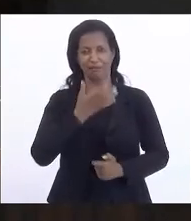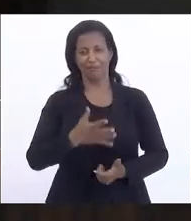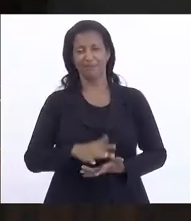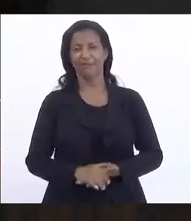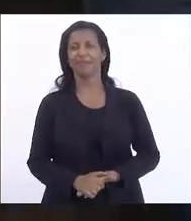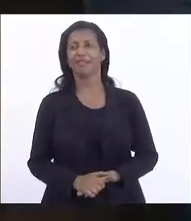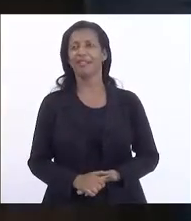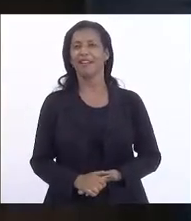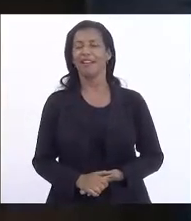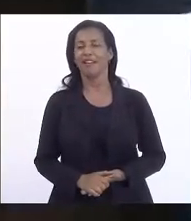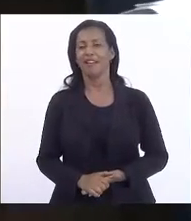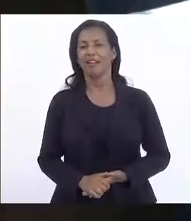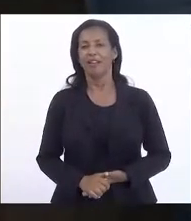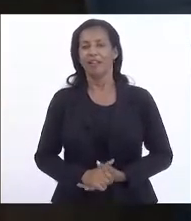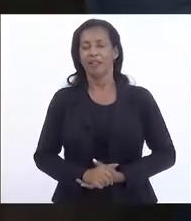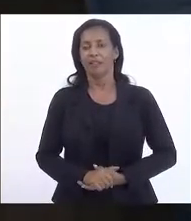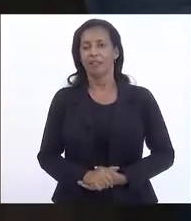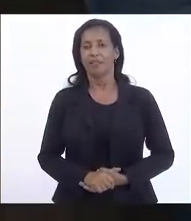É.